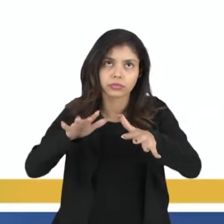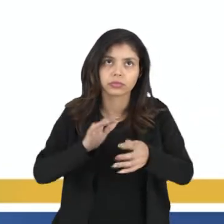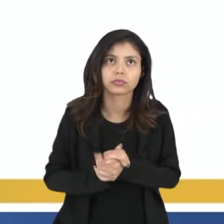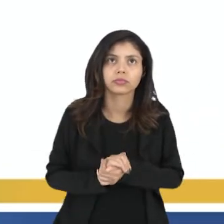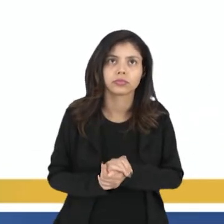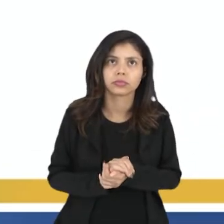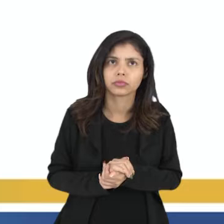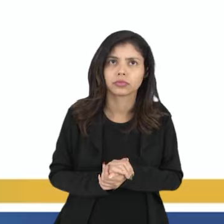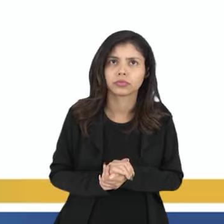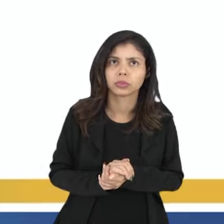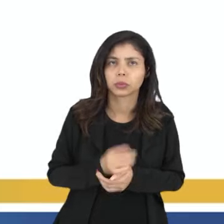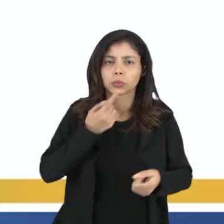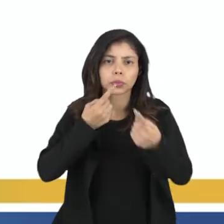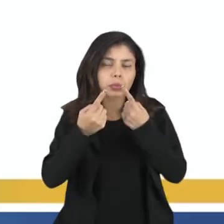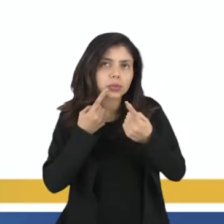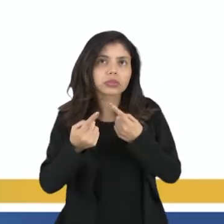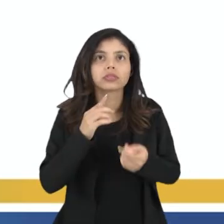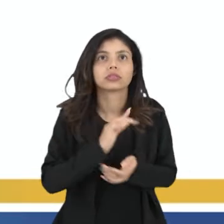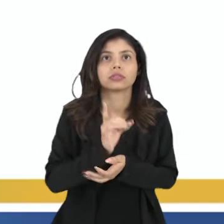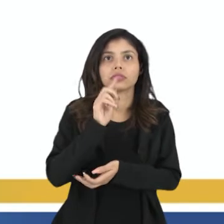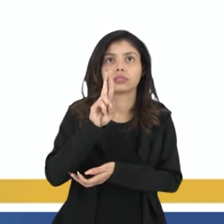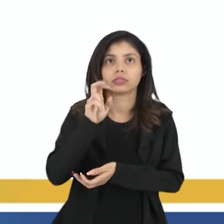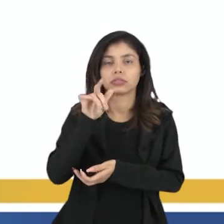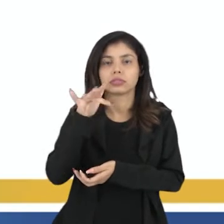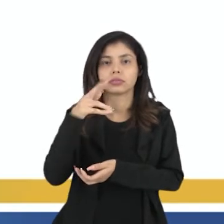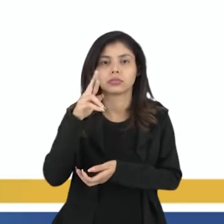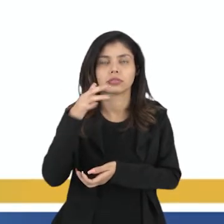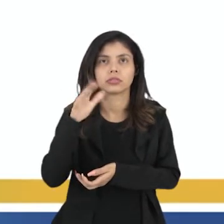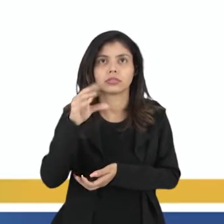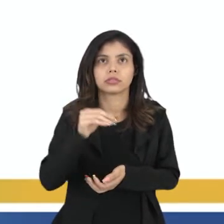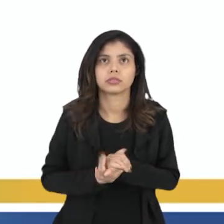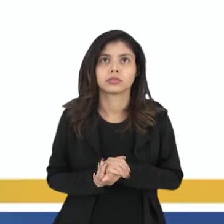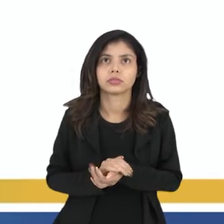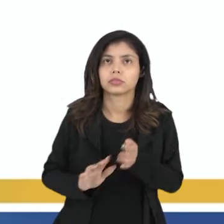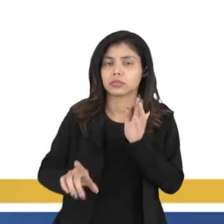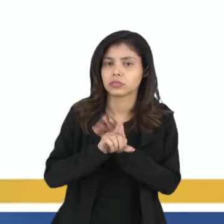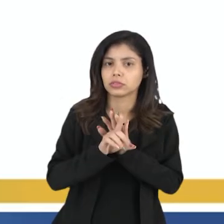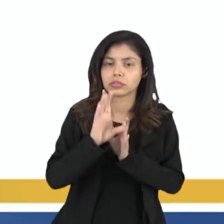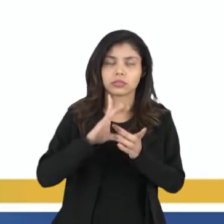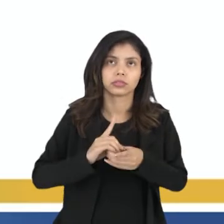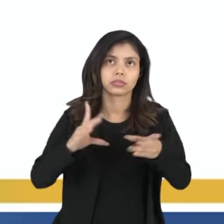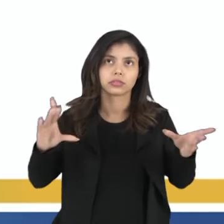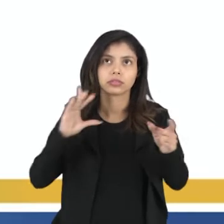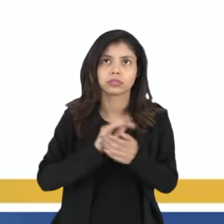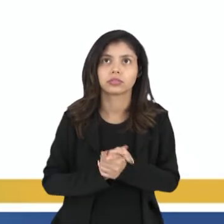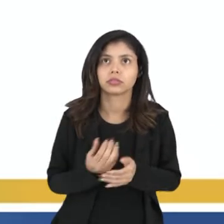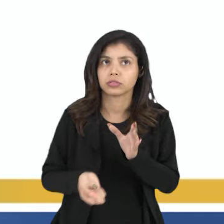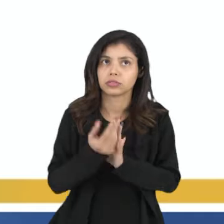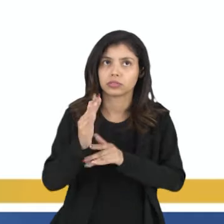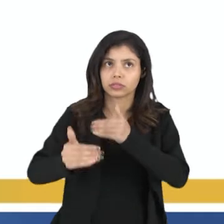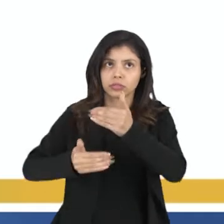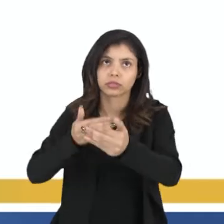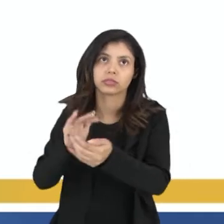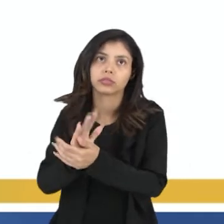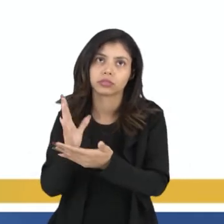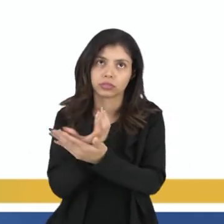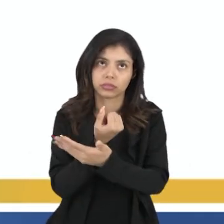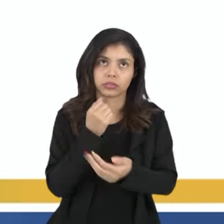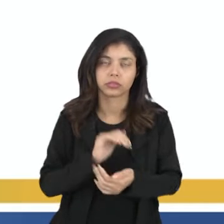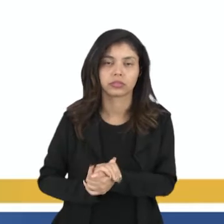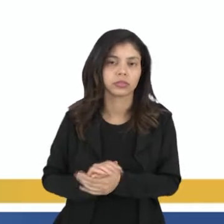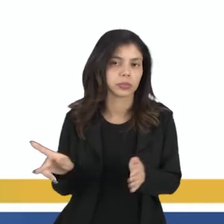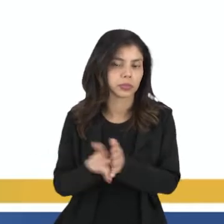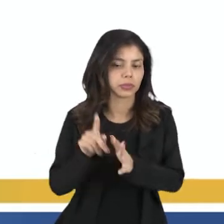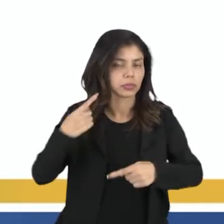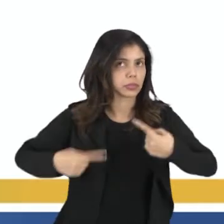procedimental calcada no discurso, na deliberação. A legitimidade democrática exige que o processo de tomada